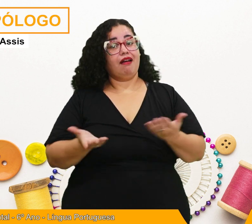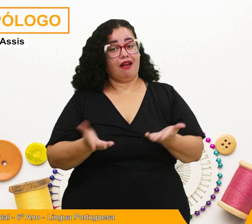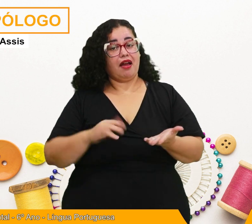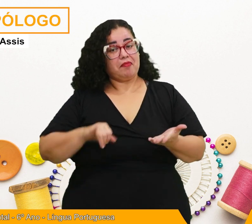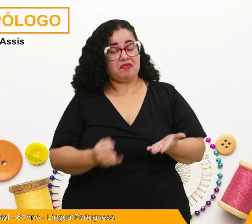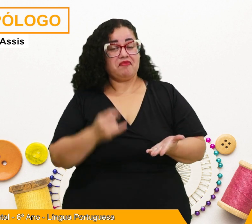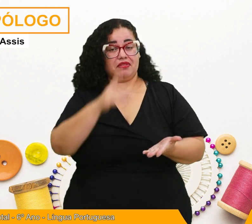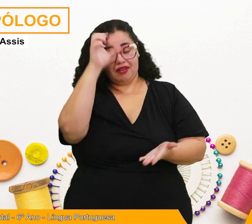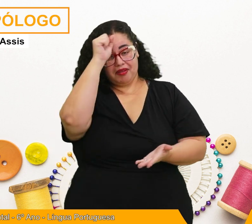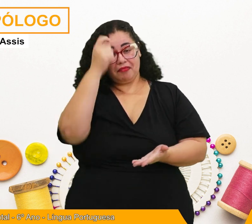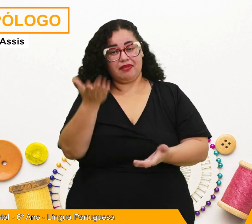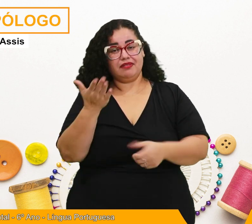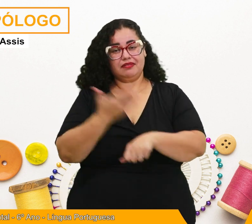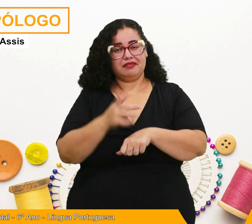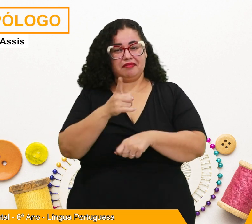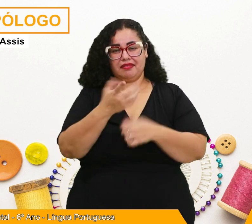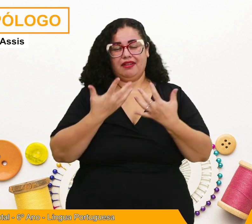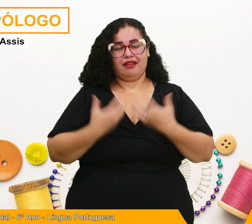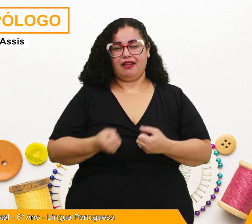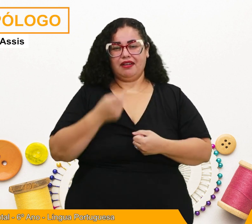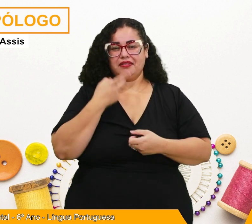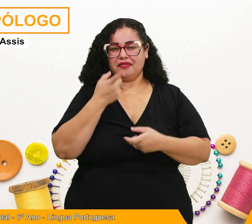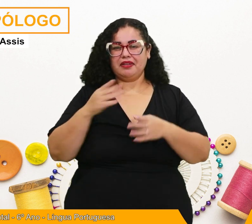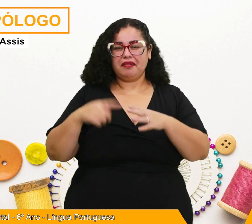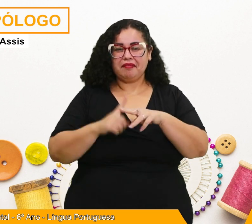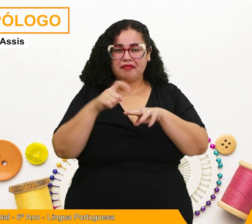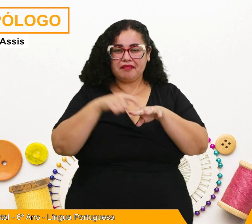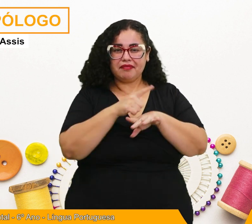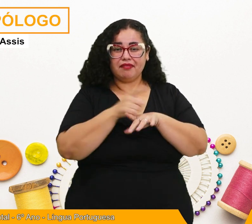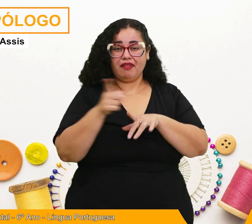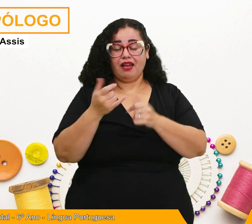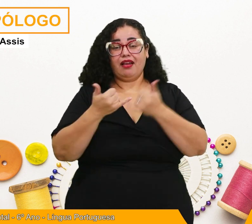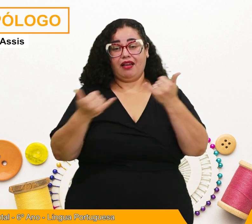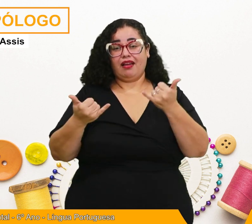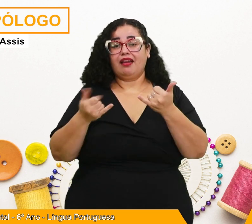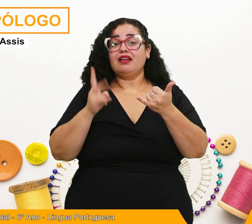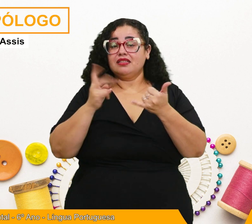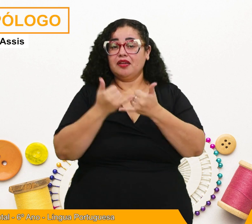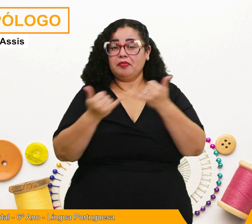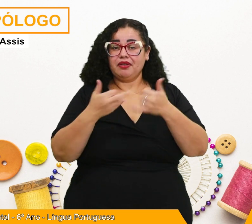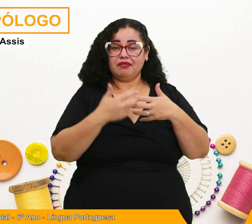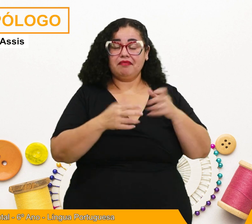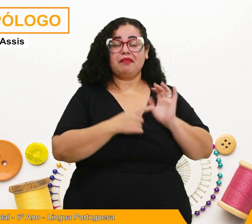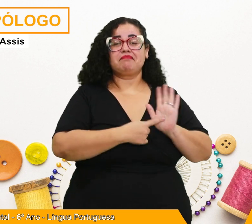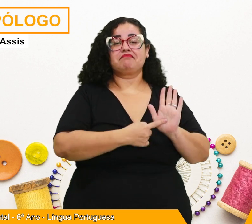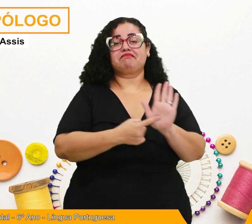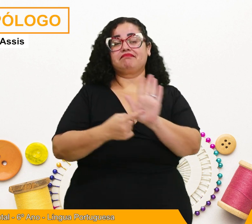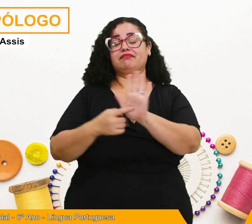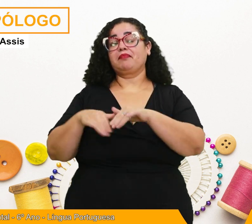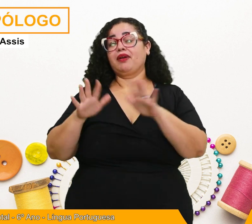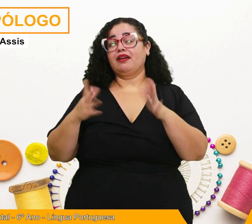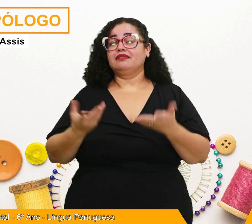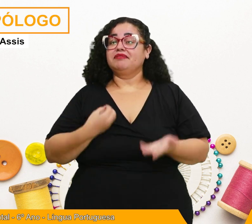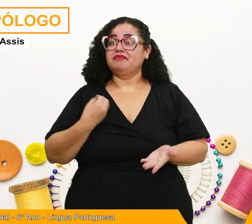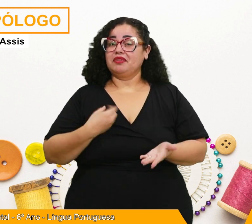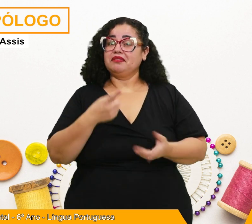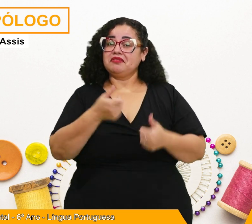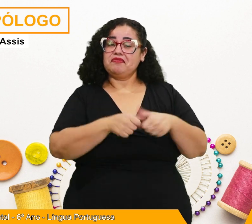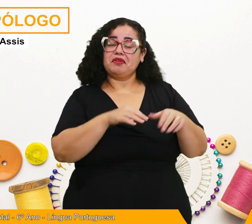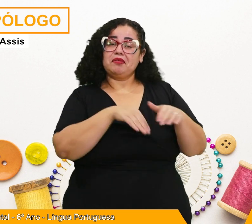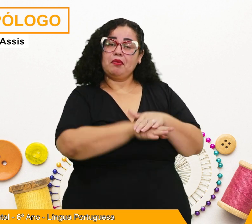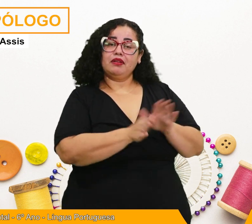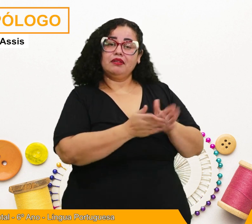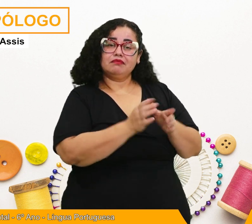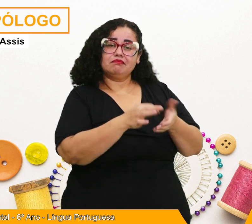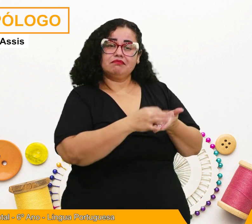aprende, tola. Cansas-te em abrir caminho para ela e ela é que vai gozar da vida. Enquanto aí ficas na